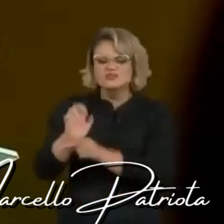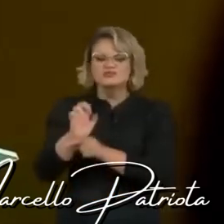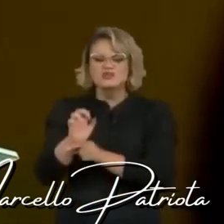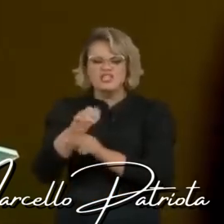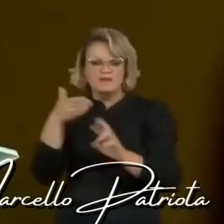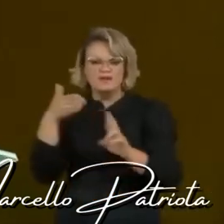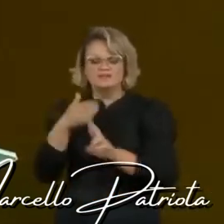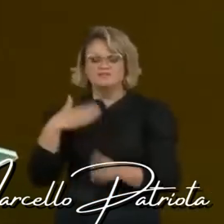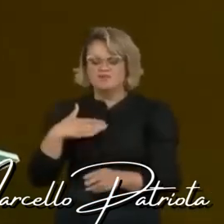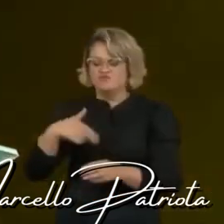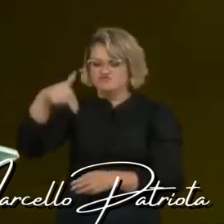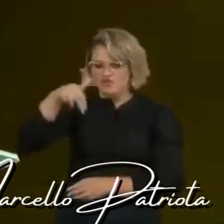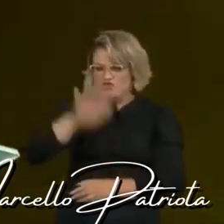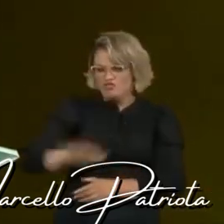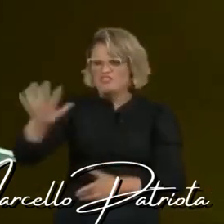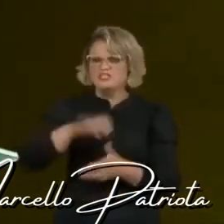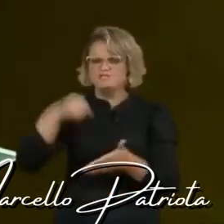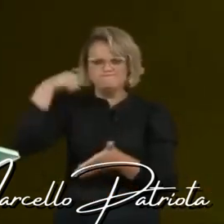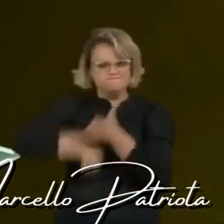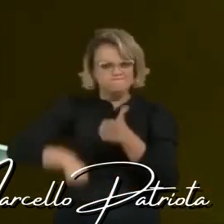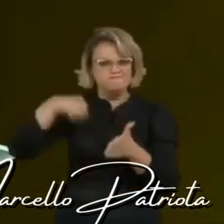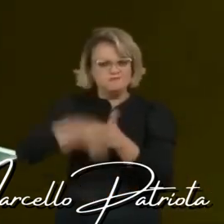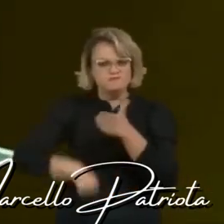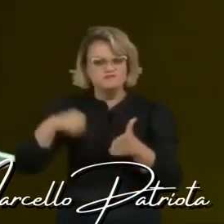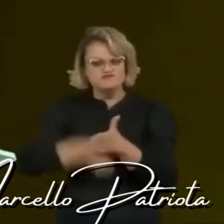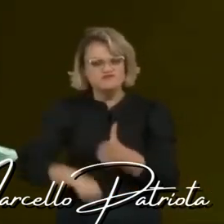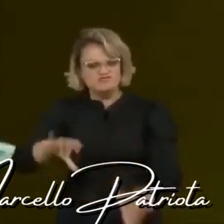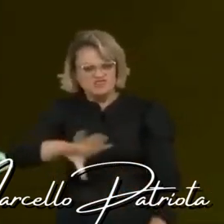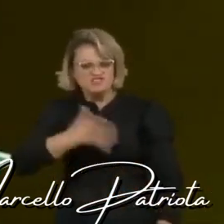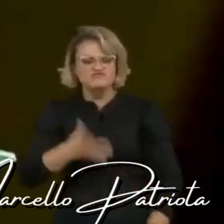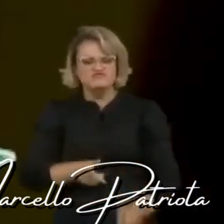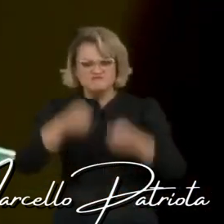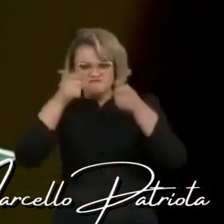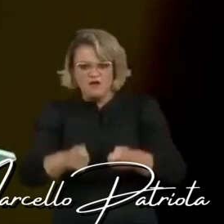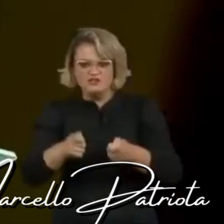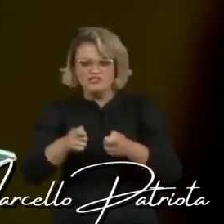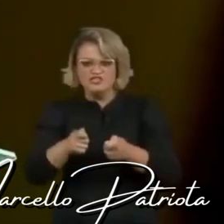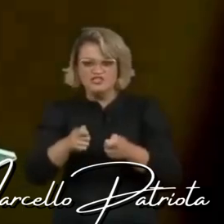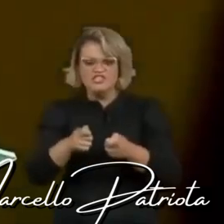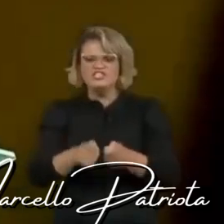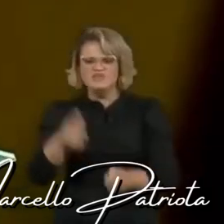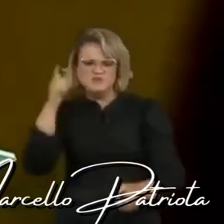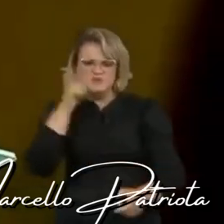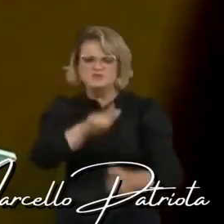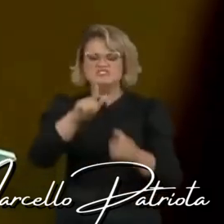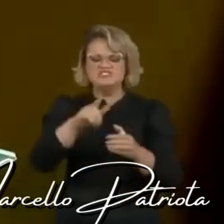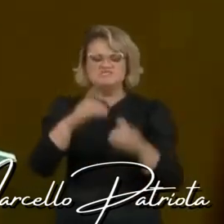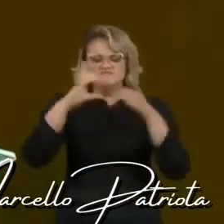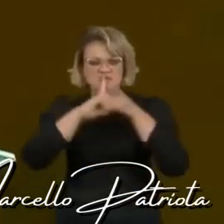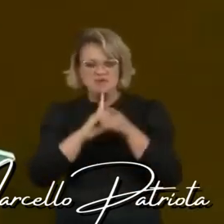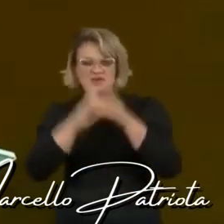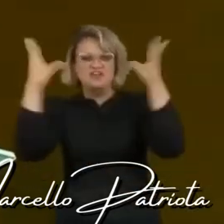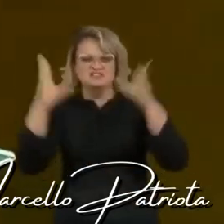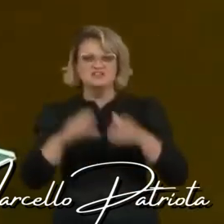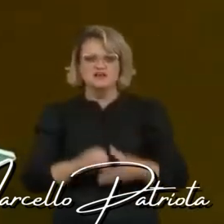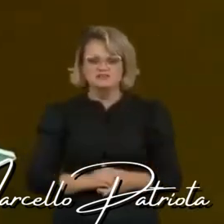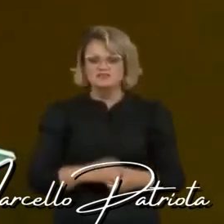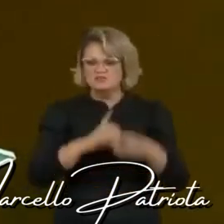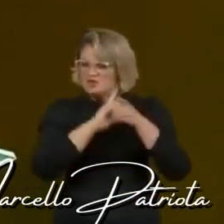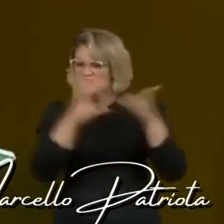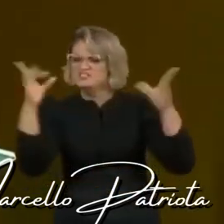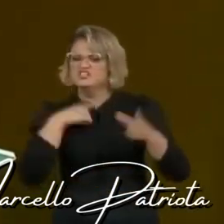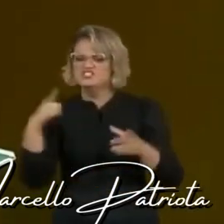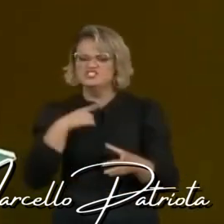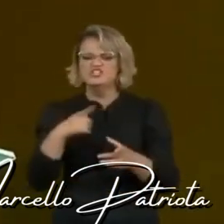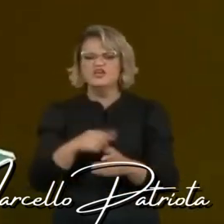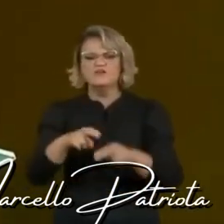Nordeste, aguerrido, bravo e forte, que levou essa democracia nas costas e foi